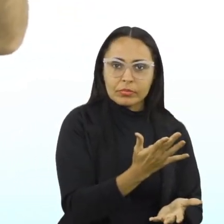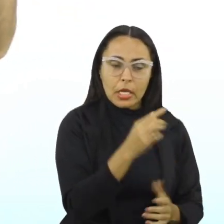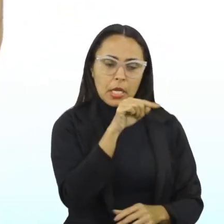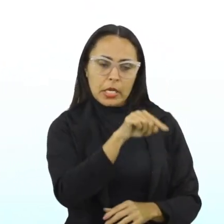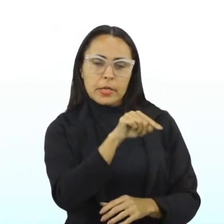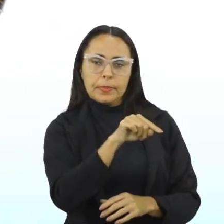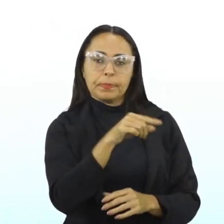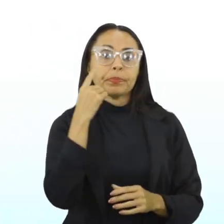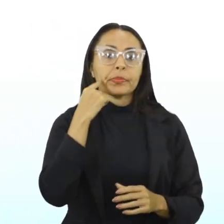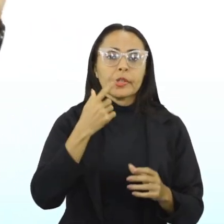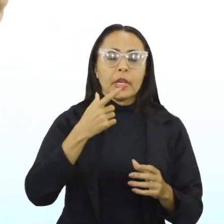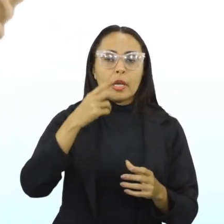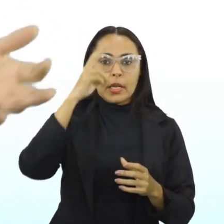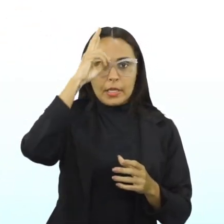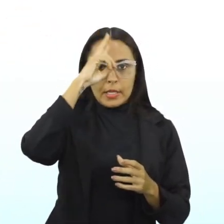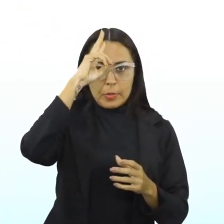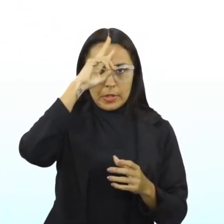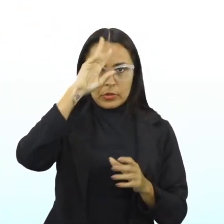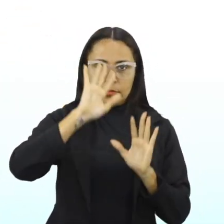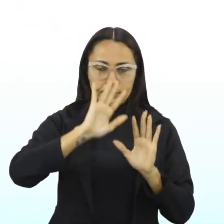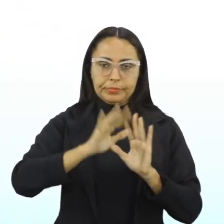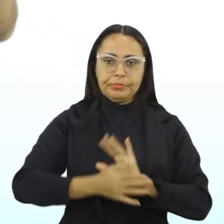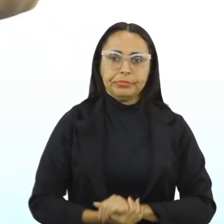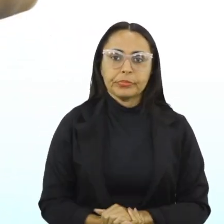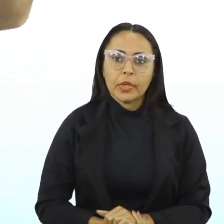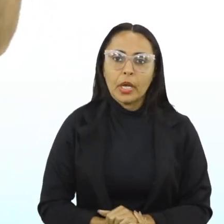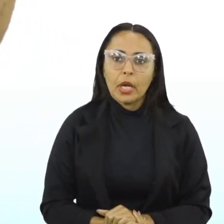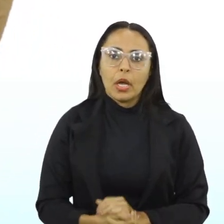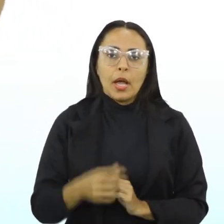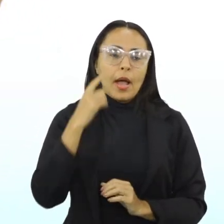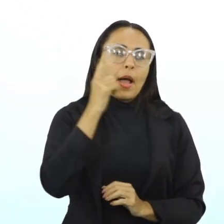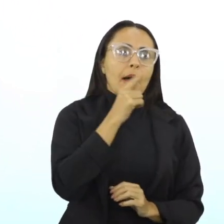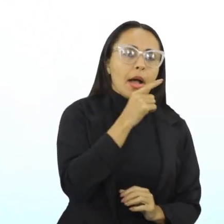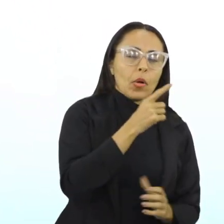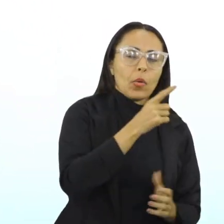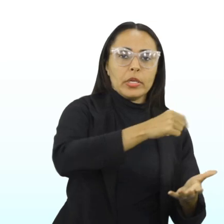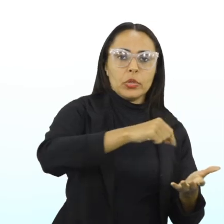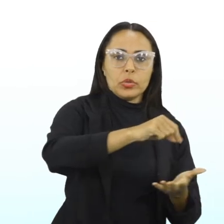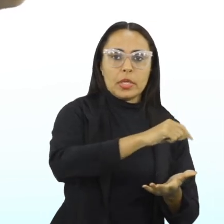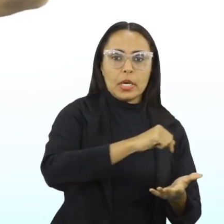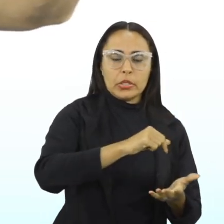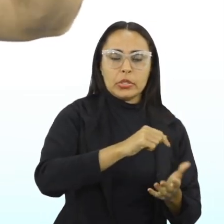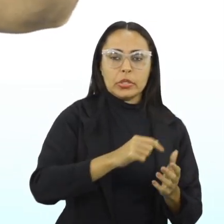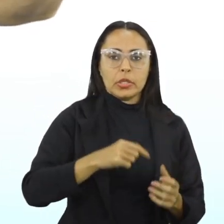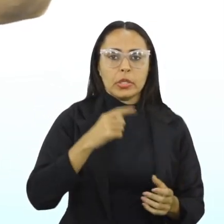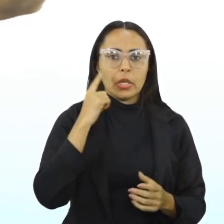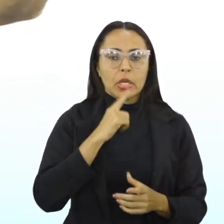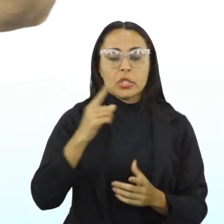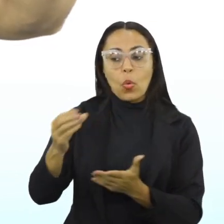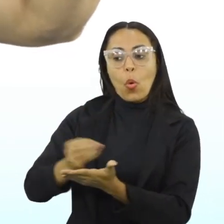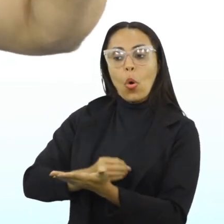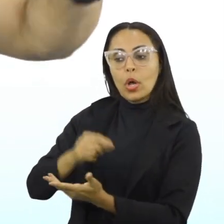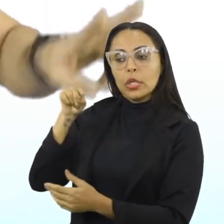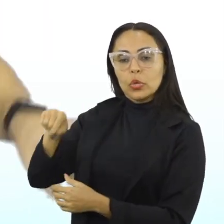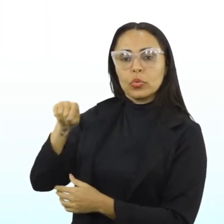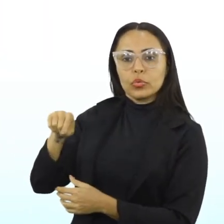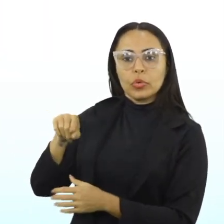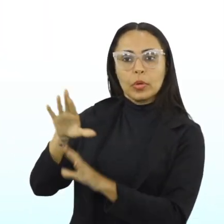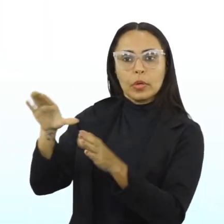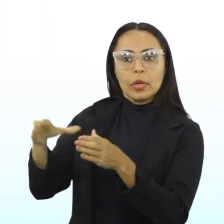e sal. Lembre que sal são os sais minerais, tá? Então, ó, água e os sais minerais. Quem são os